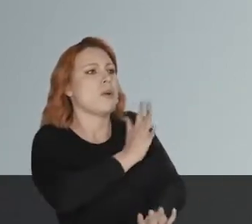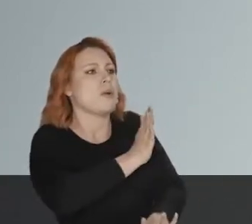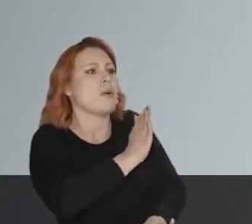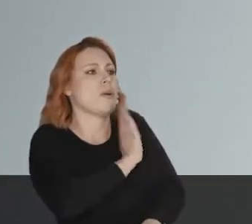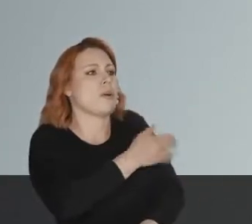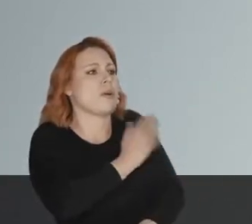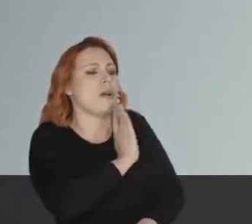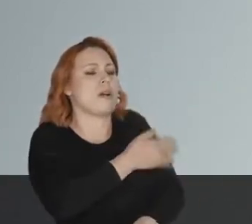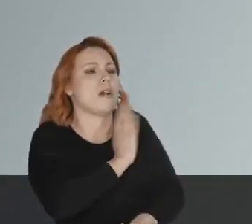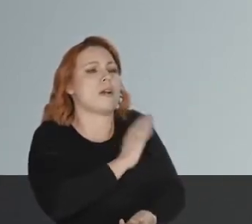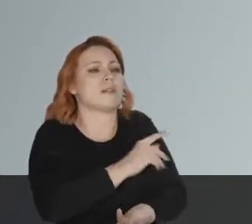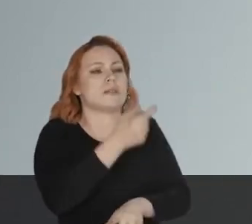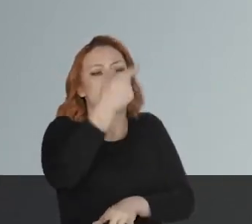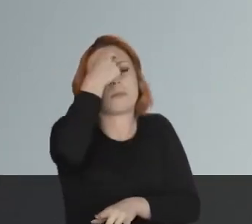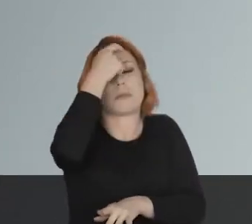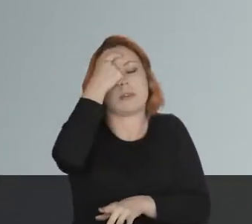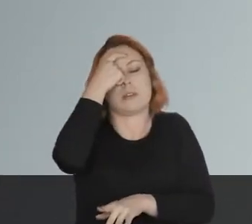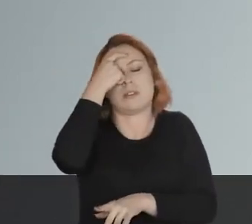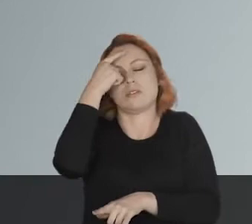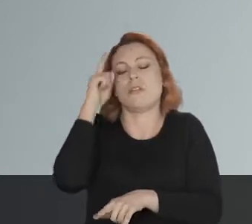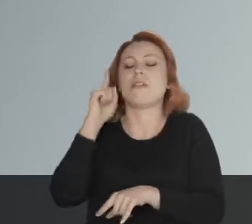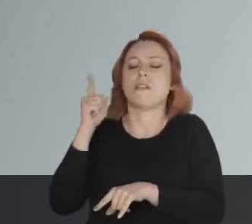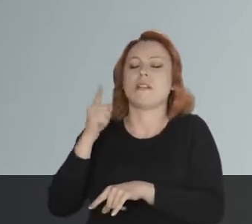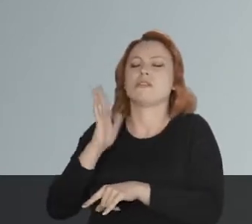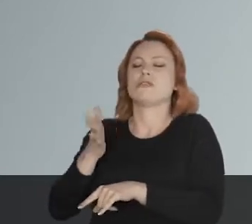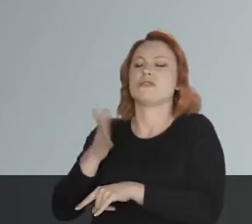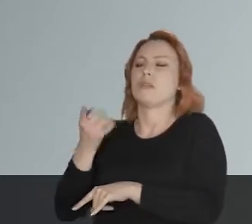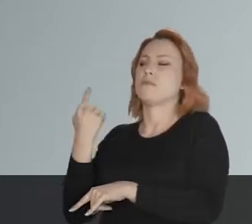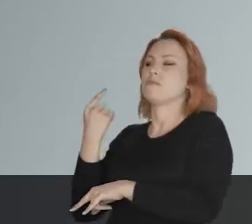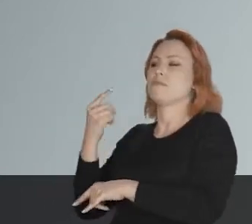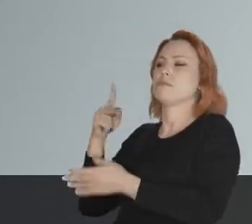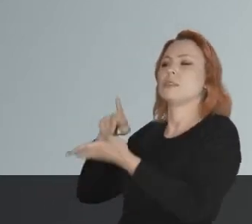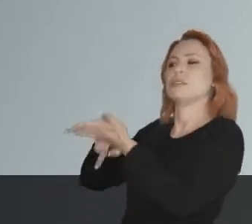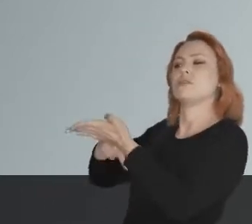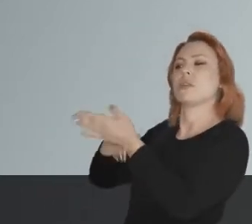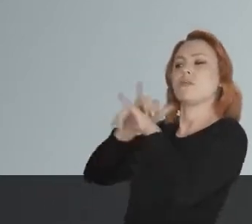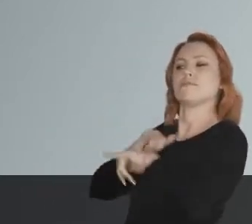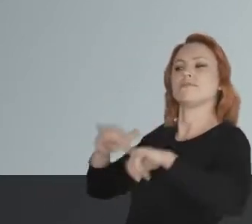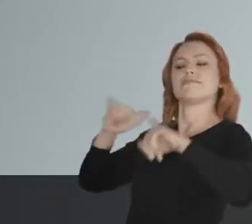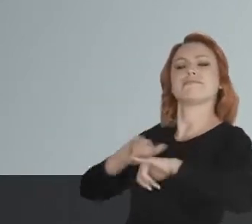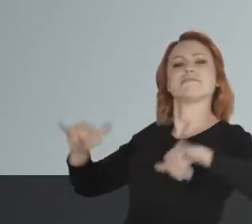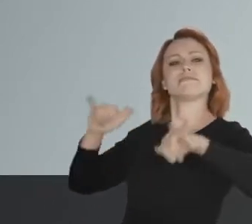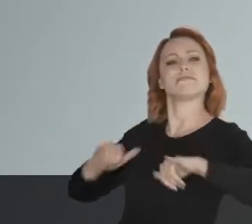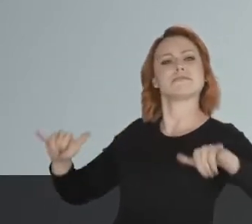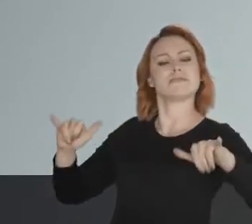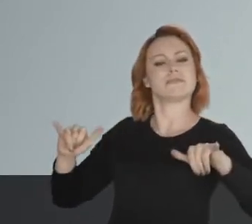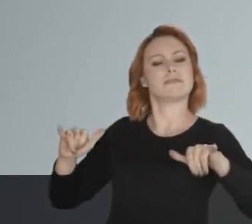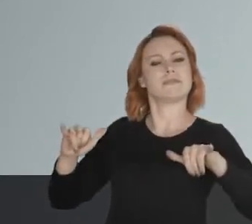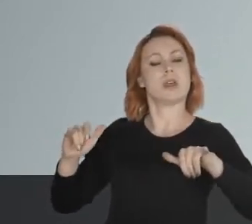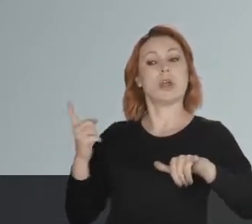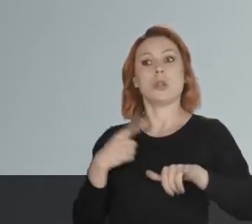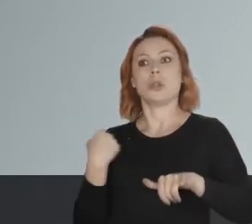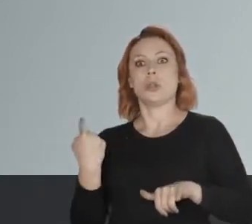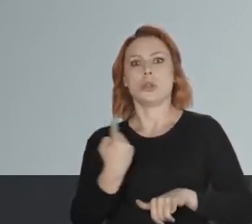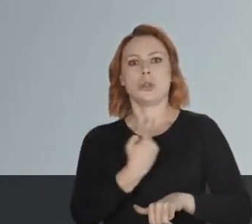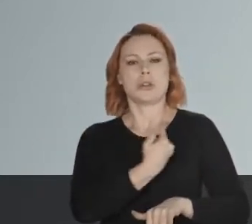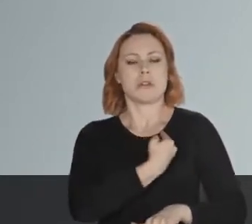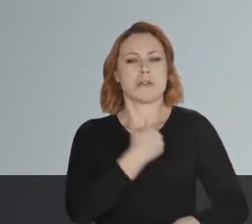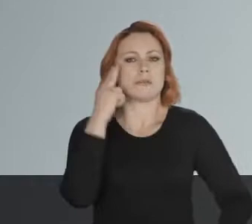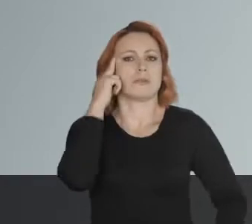e mentes. Sonhos que o próprio Lula contou em seu histórico discurso no Sindicato dos